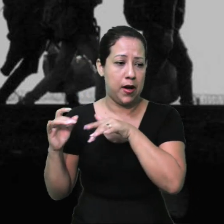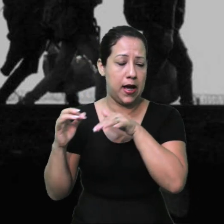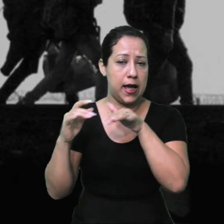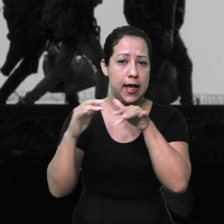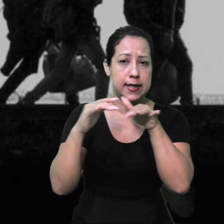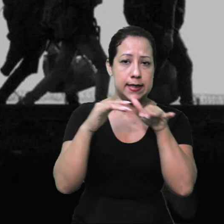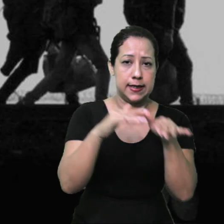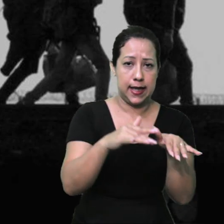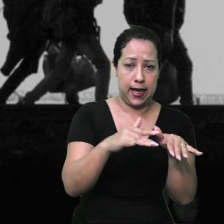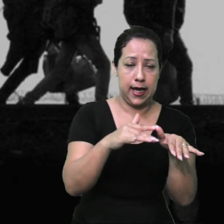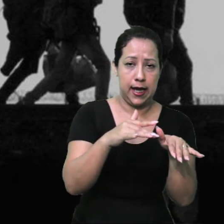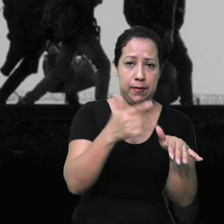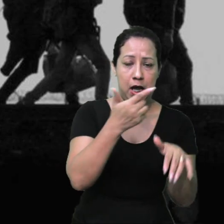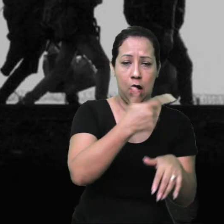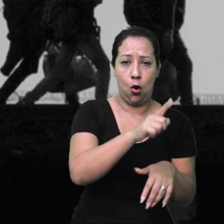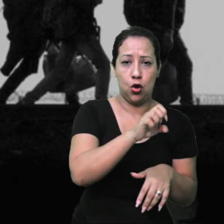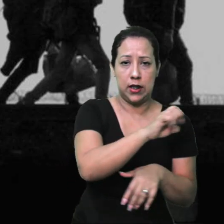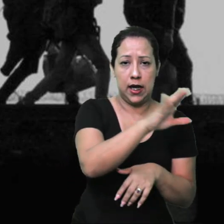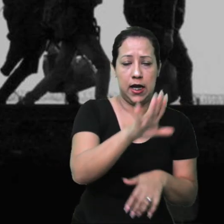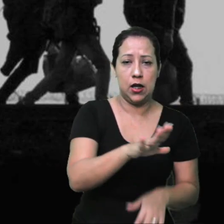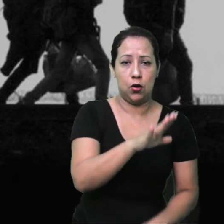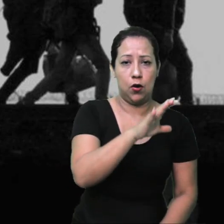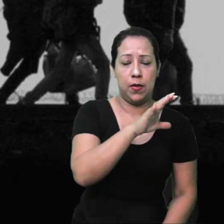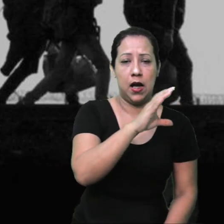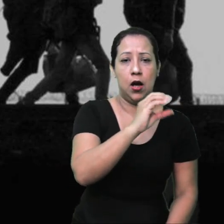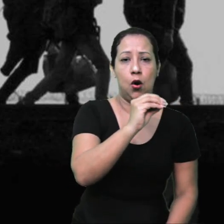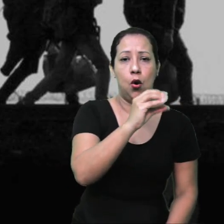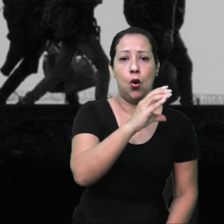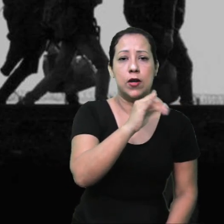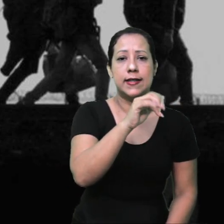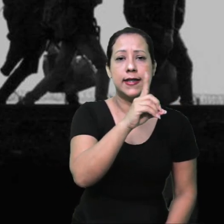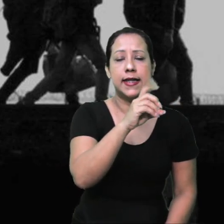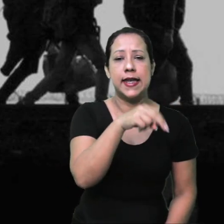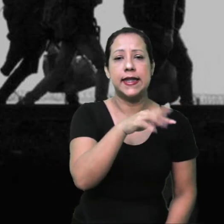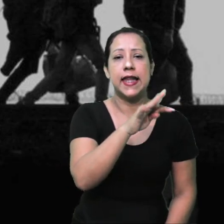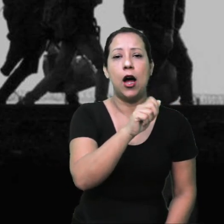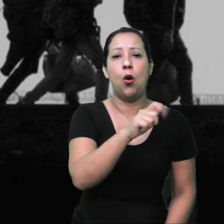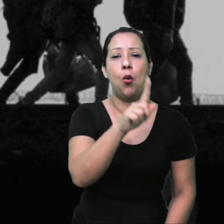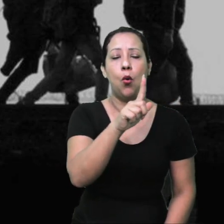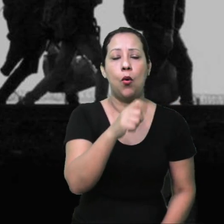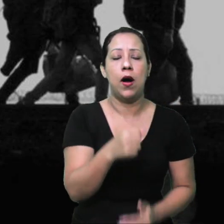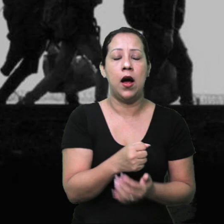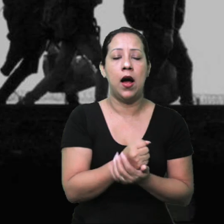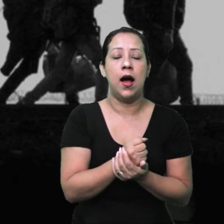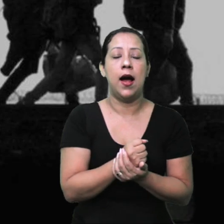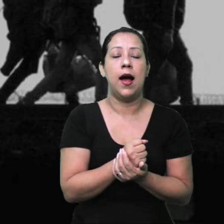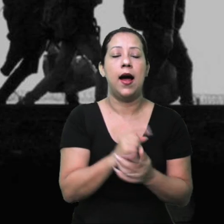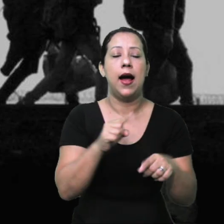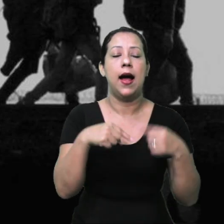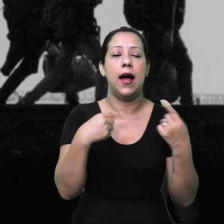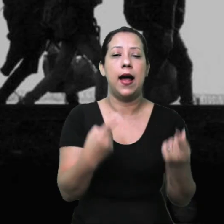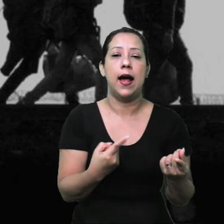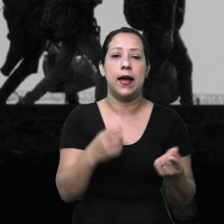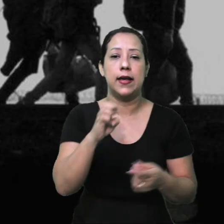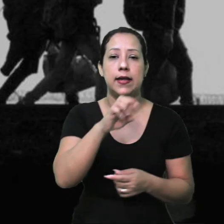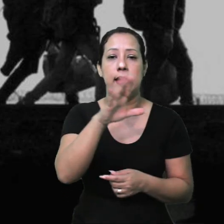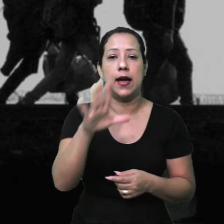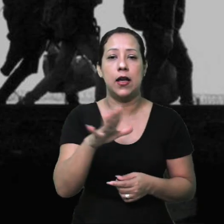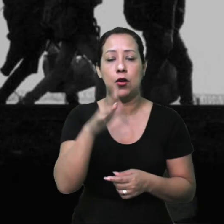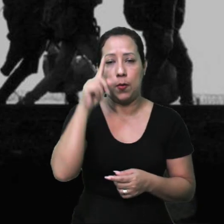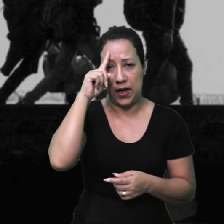Europa, houve um grande processo migratório dentro da própria região. Aí a Europa criou a